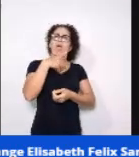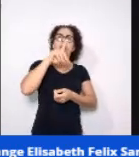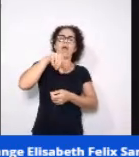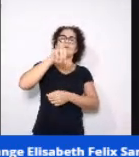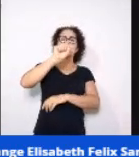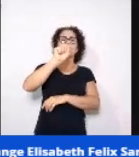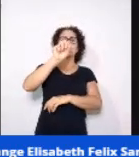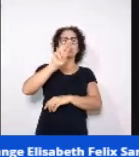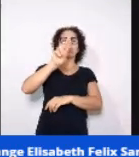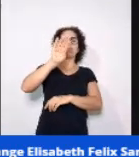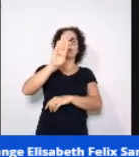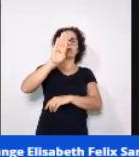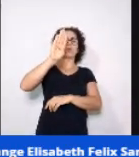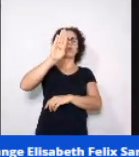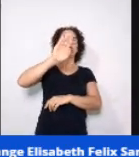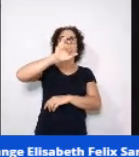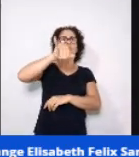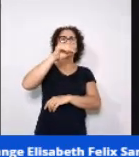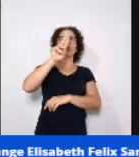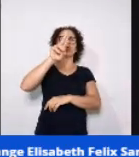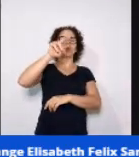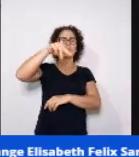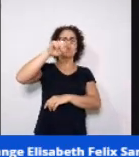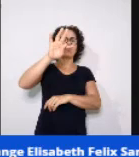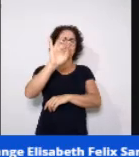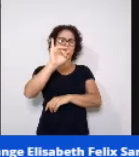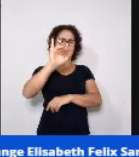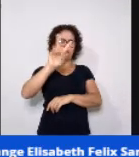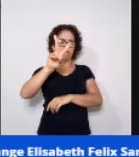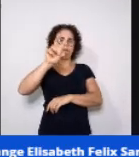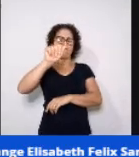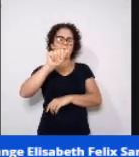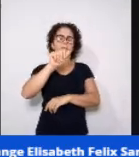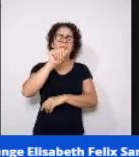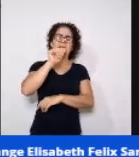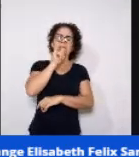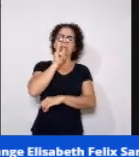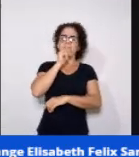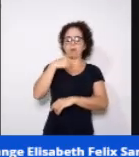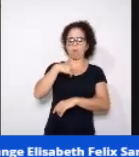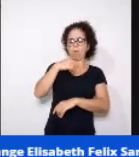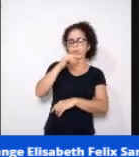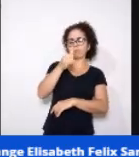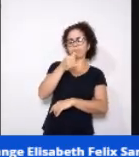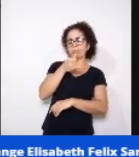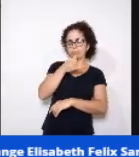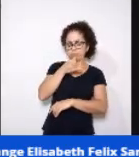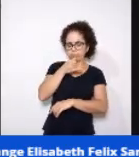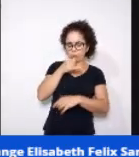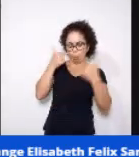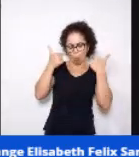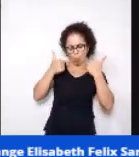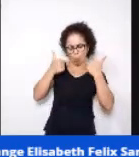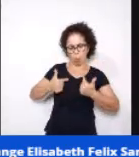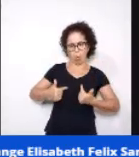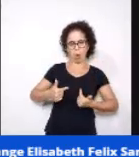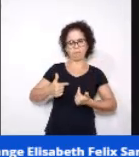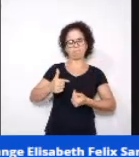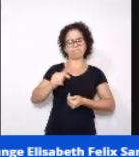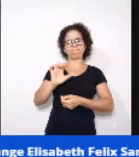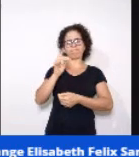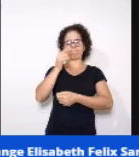estou triste com algo que me aconteceu, o meu corpo vai reagir de uma forma. Mas e você, quando